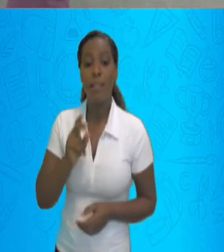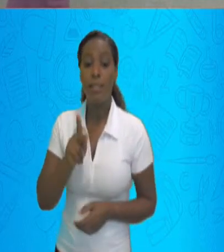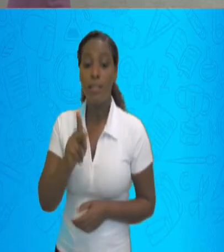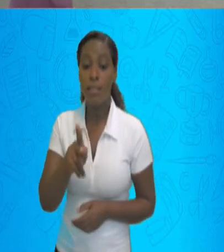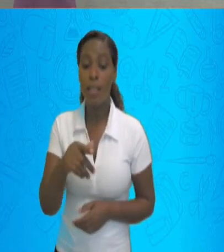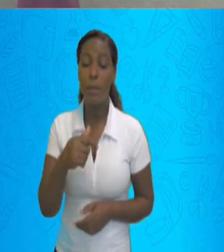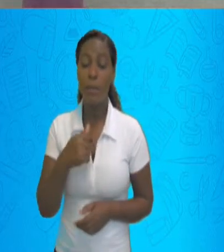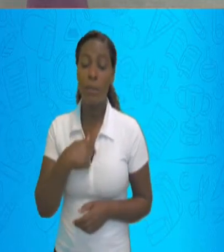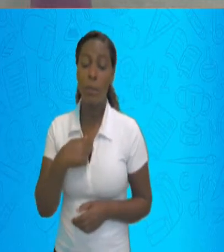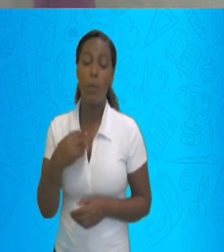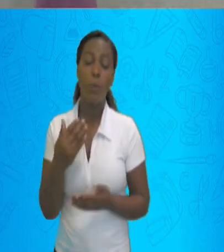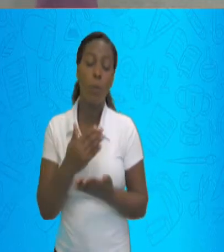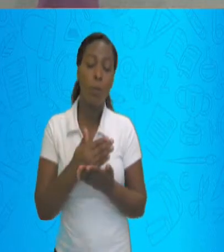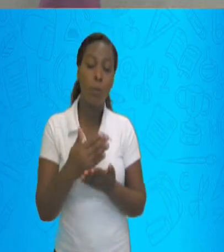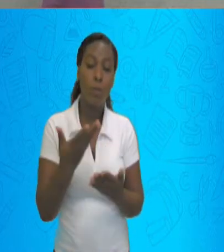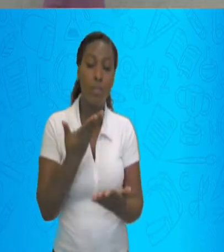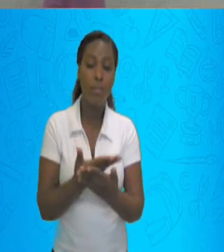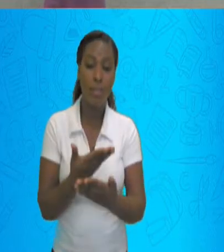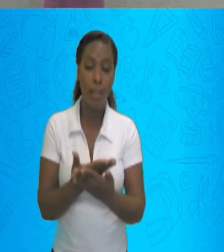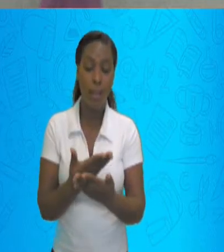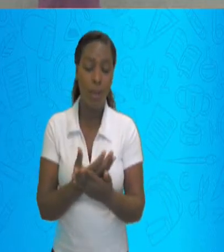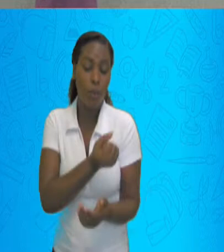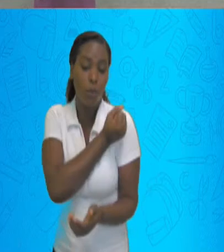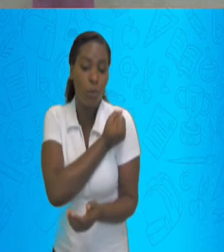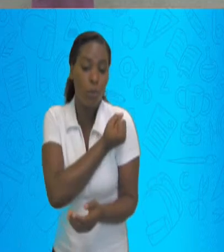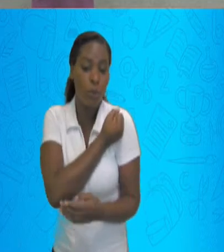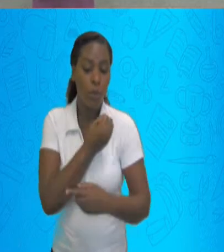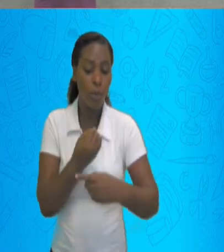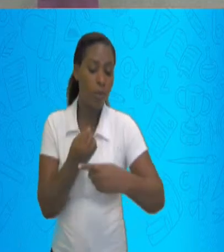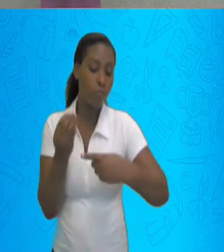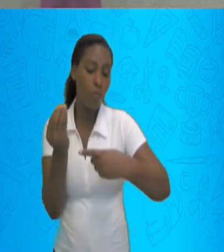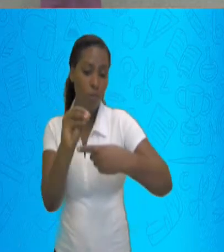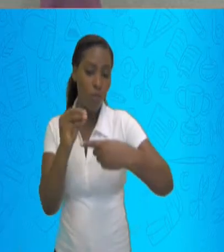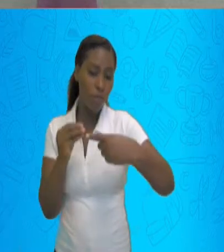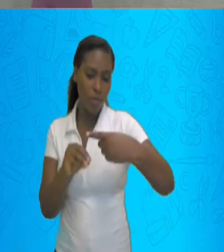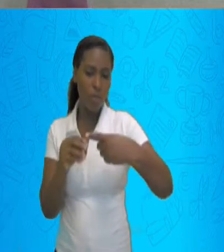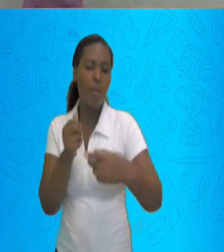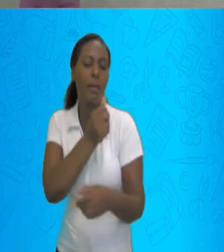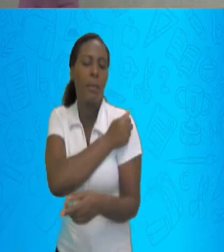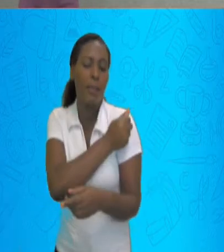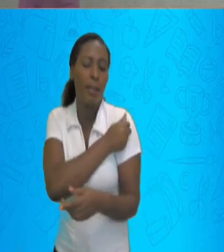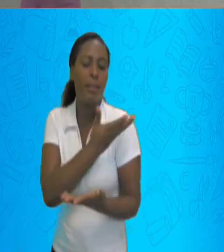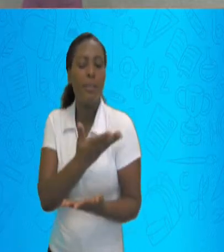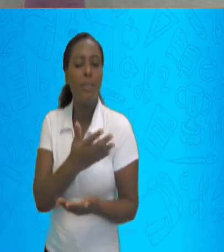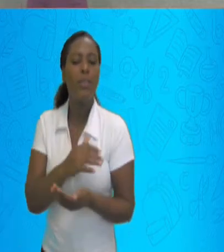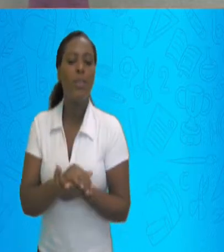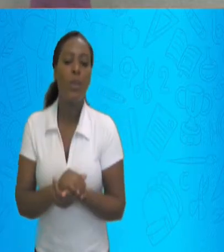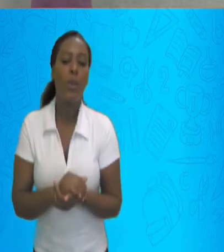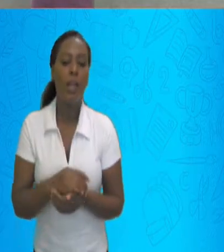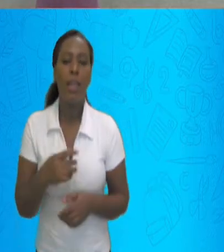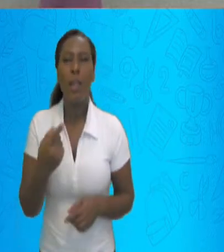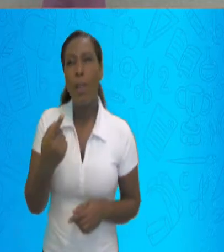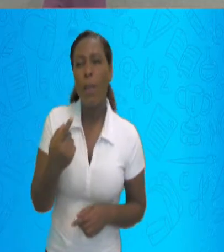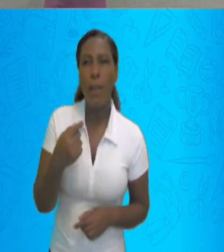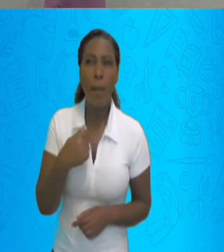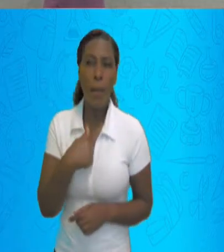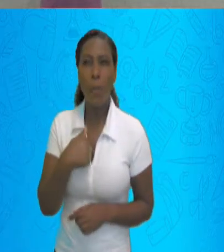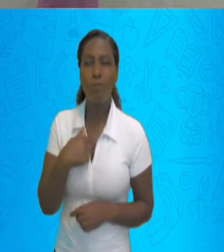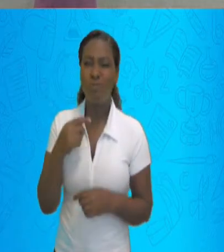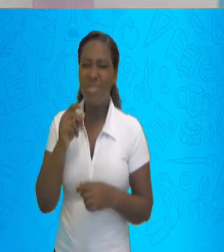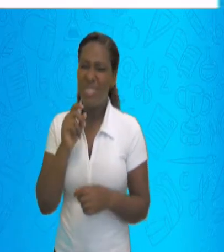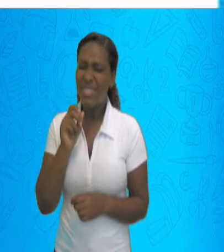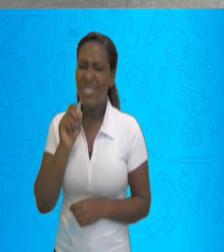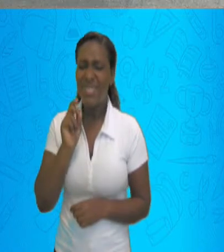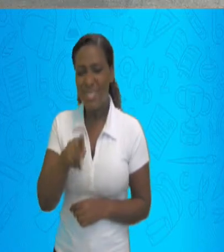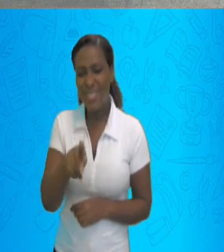números fracionários para os meus alunos, eu tento deixar de uma forma mais palpável. Eu vou contar uma breve história só para que vocês se situem melhor. Uma